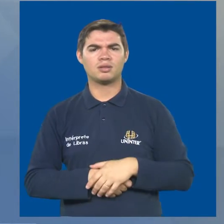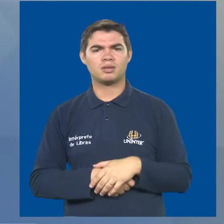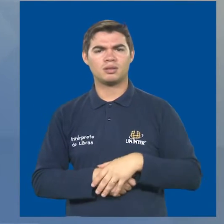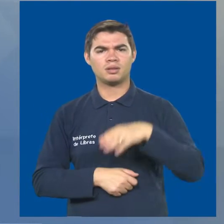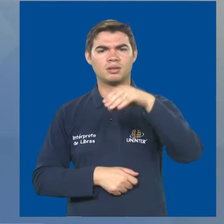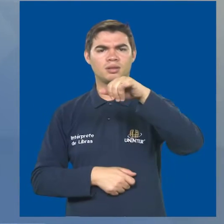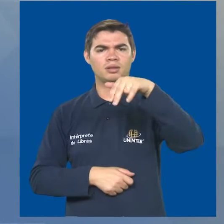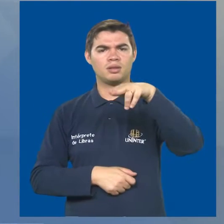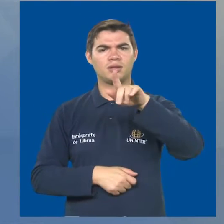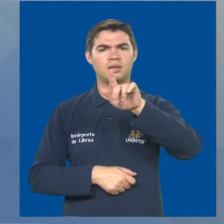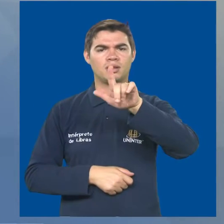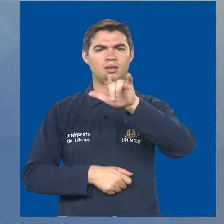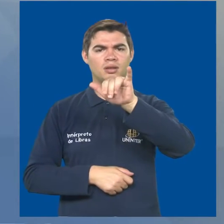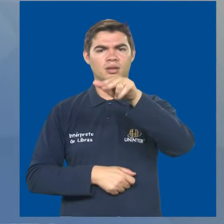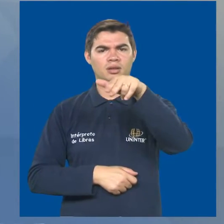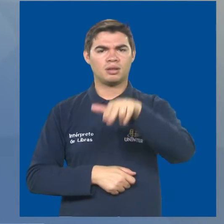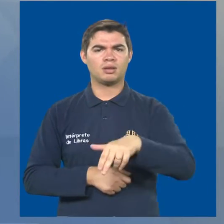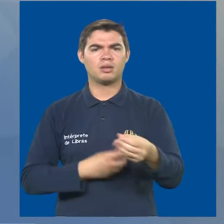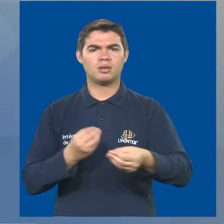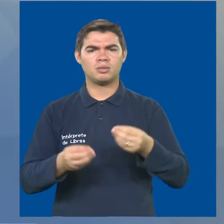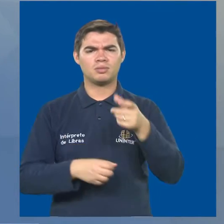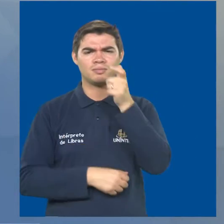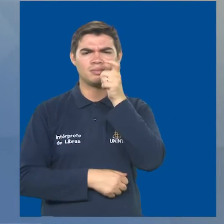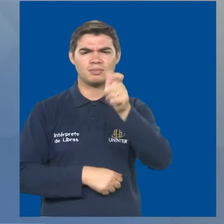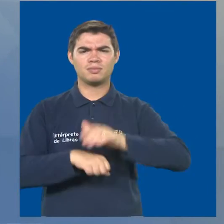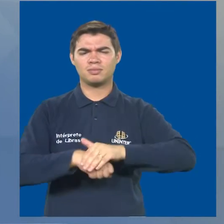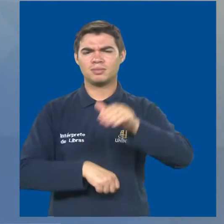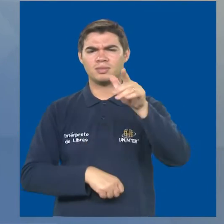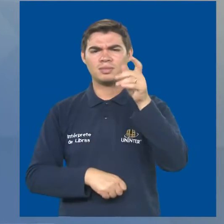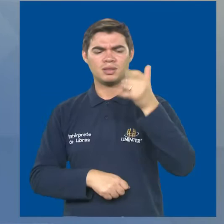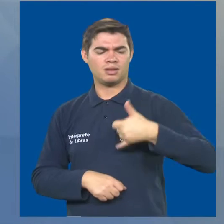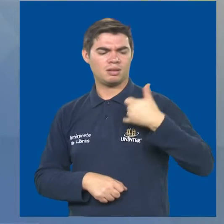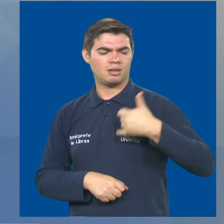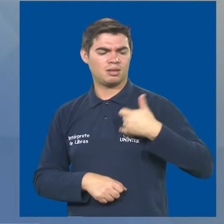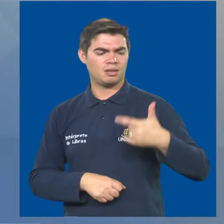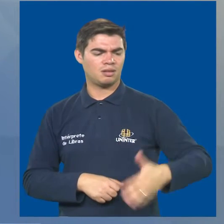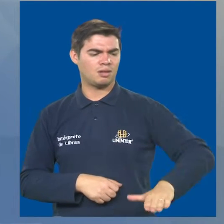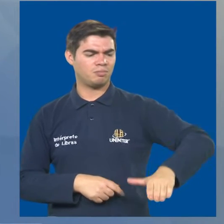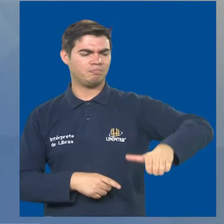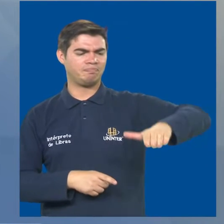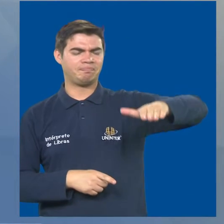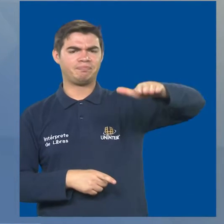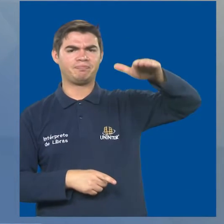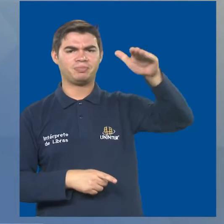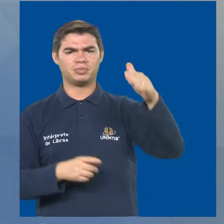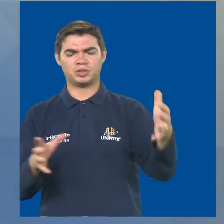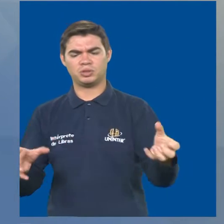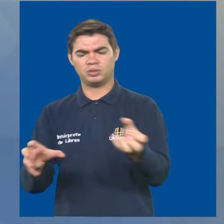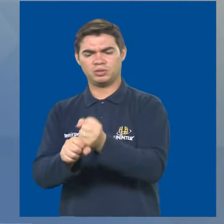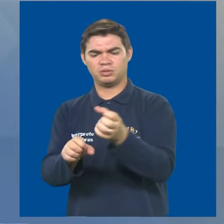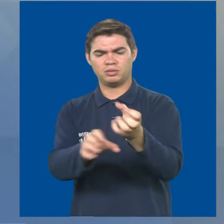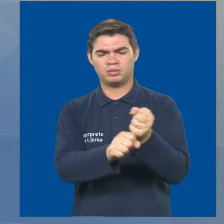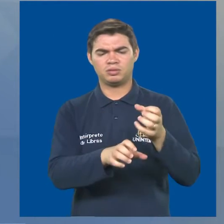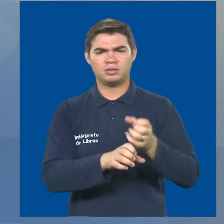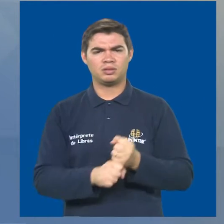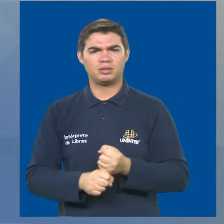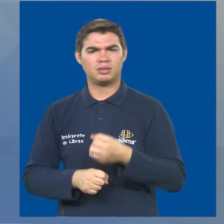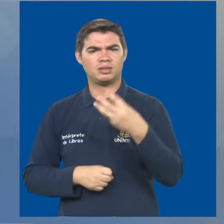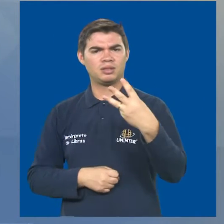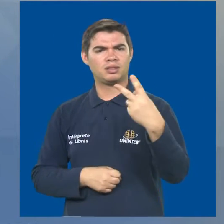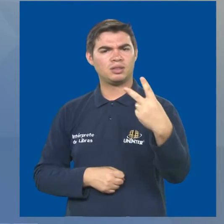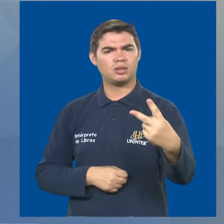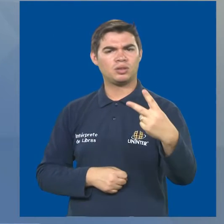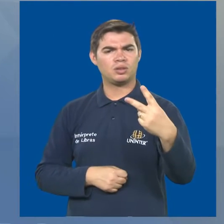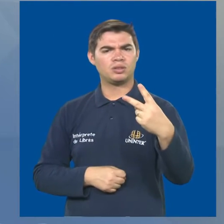coleção impressionante aos 13 anos de idade não parou mais juntou mais de 32 mil